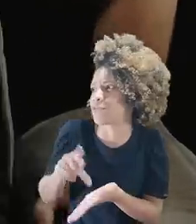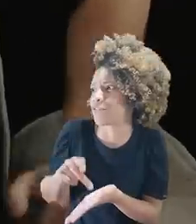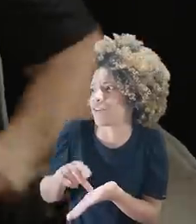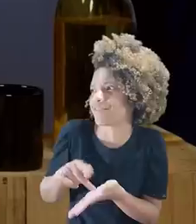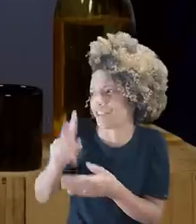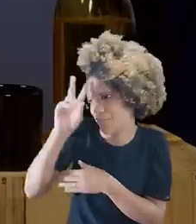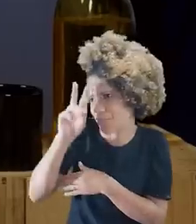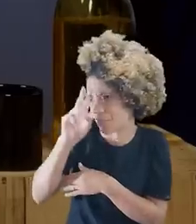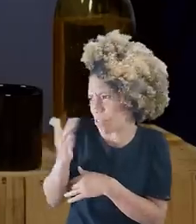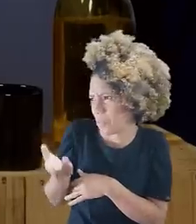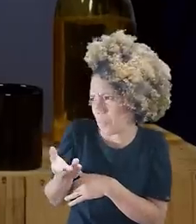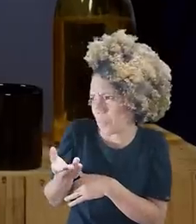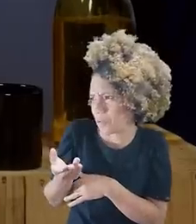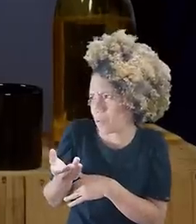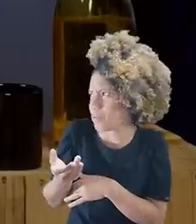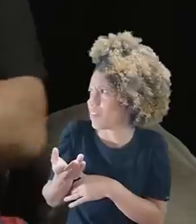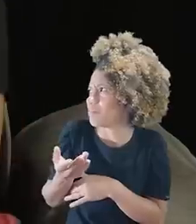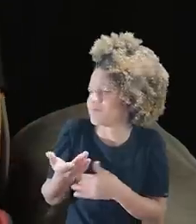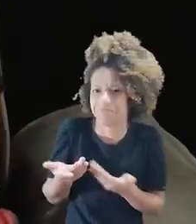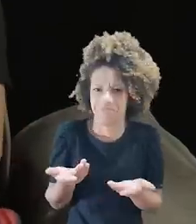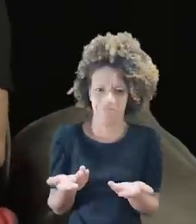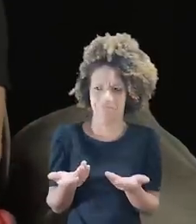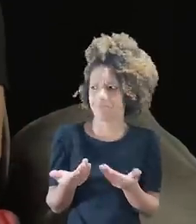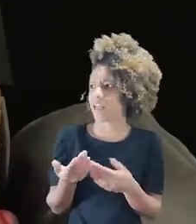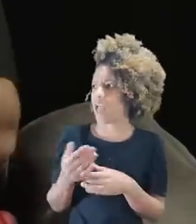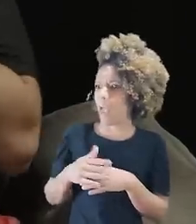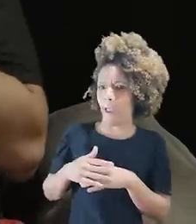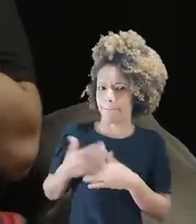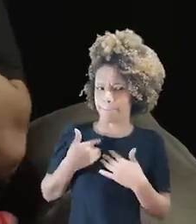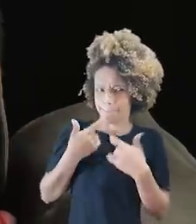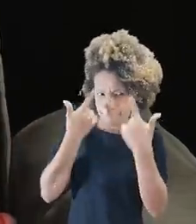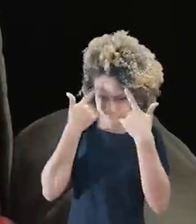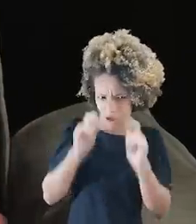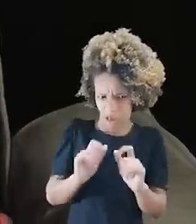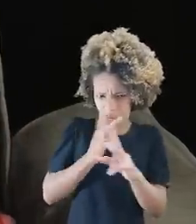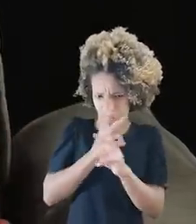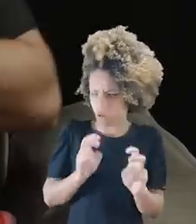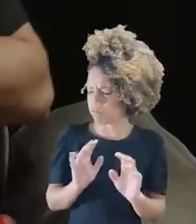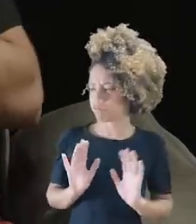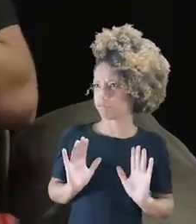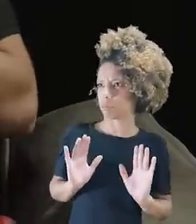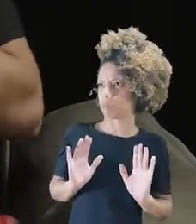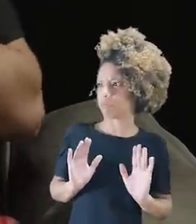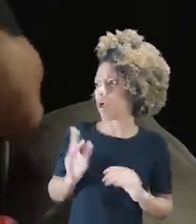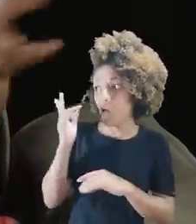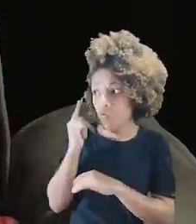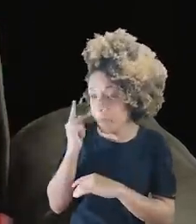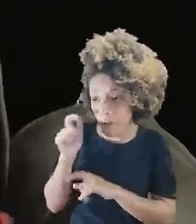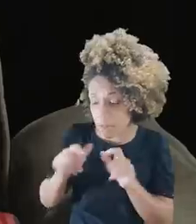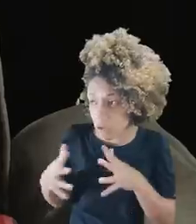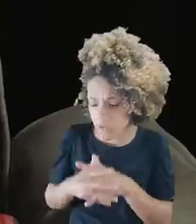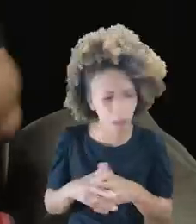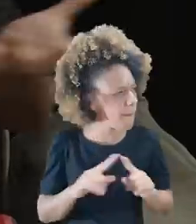né Acho normal normal oo que pesso que são atores ou atrizes que não é o meu caso eu sou comediante então a minha comédia ela tá muito